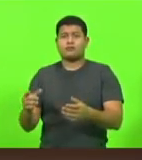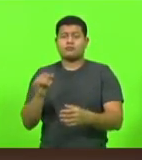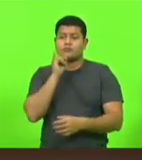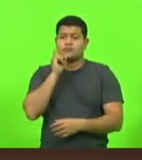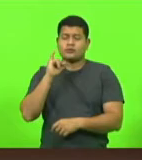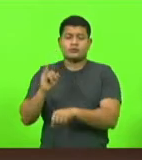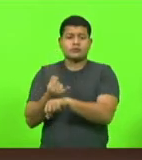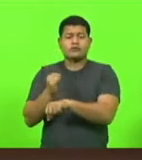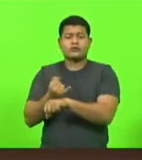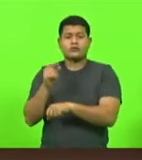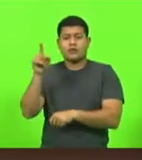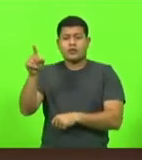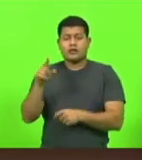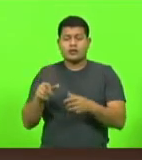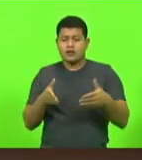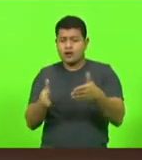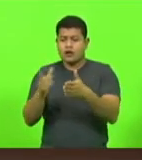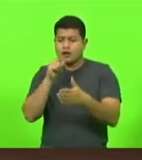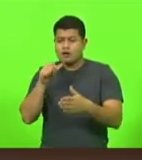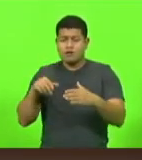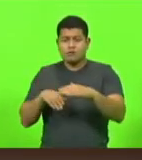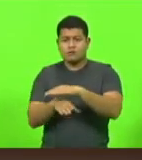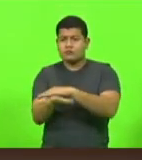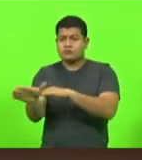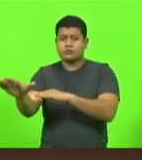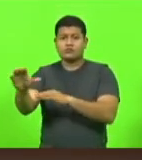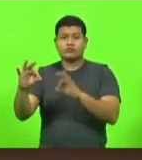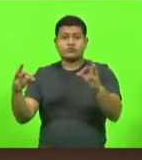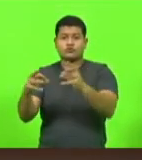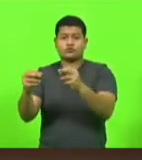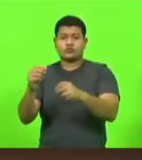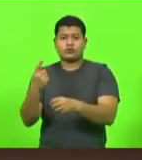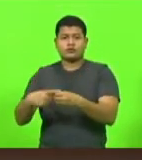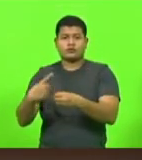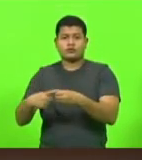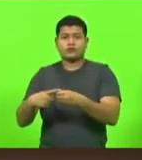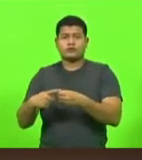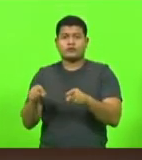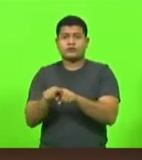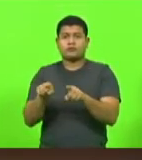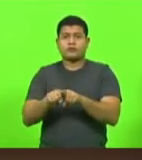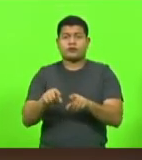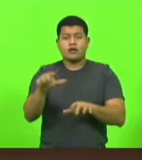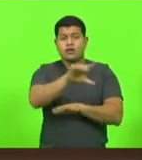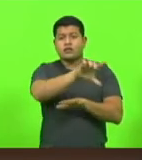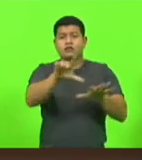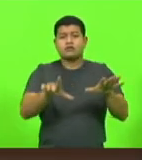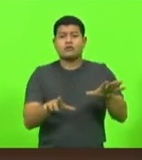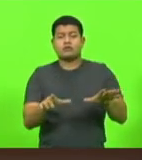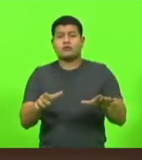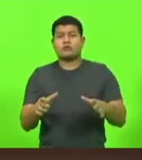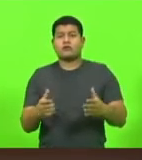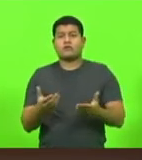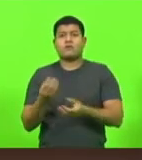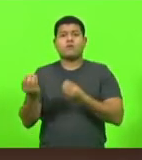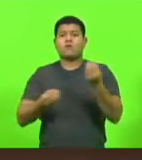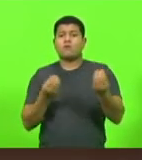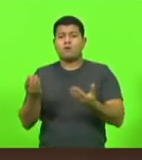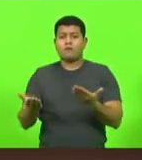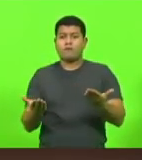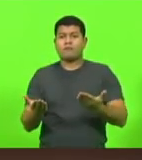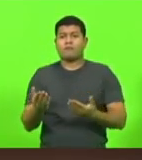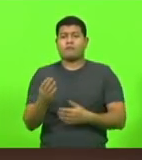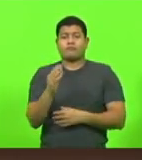que ficam as nossas orlas das nossas praias, aqui, a Beira-Mar Norte, Beira-Mar Sul, como é que fica Balneário Camboriú,